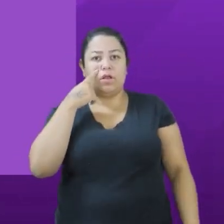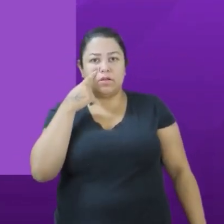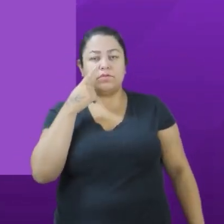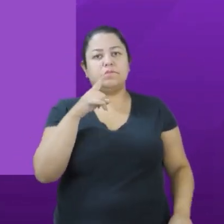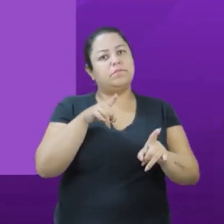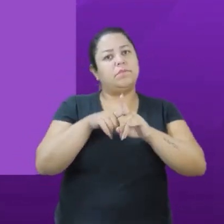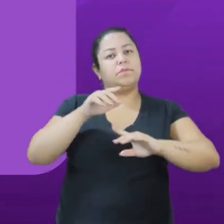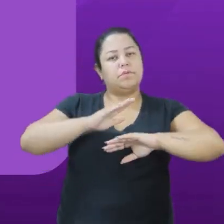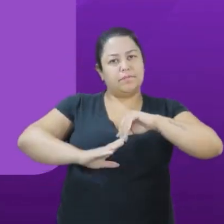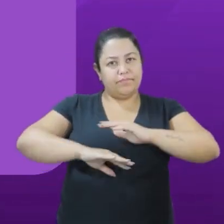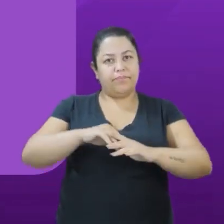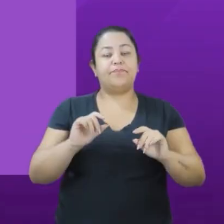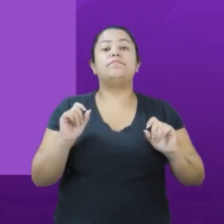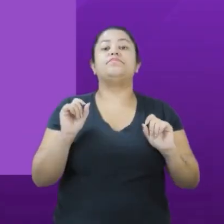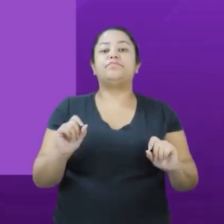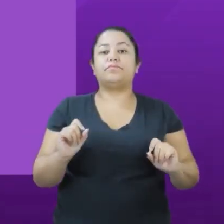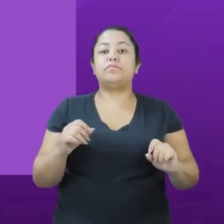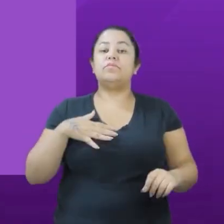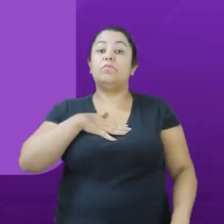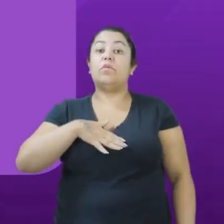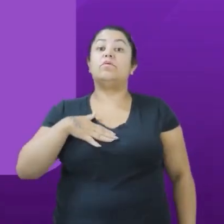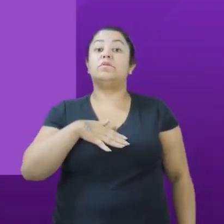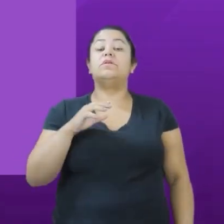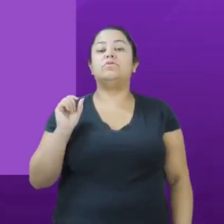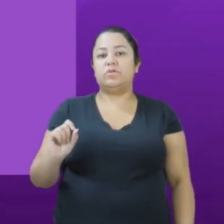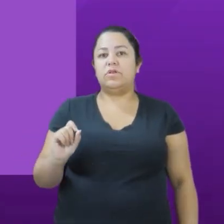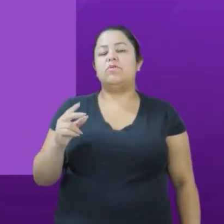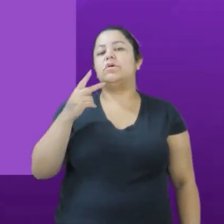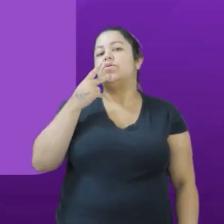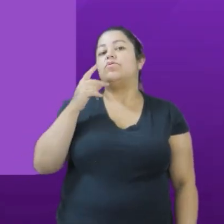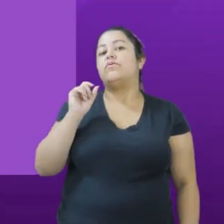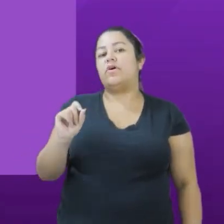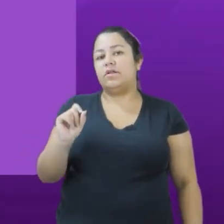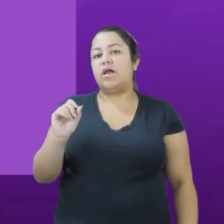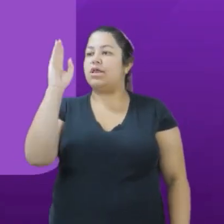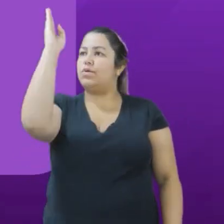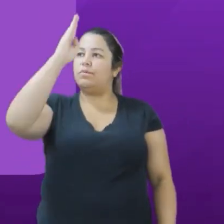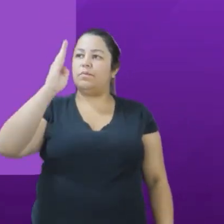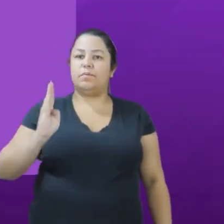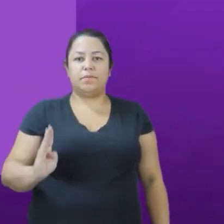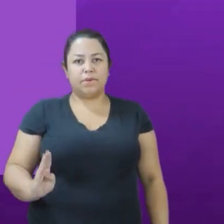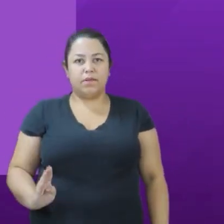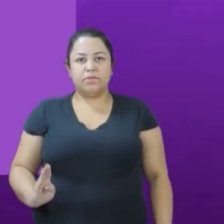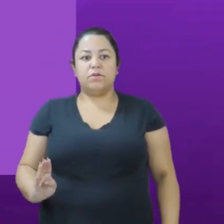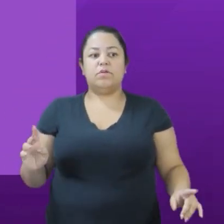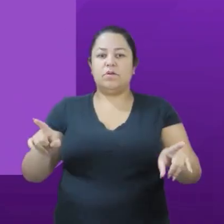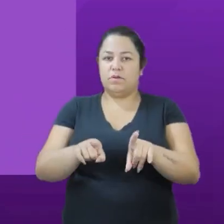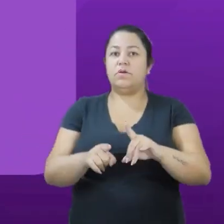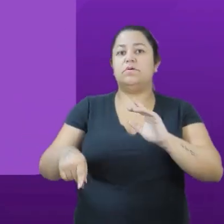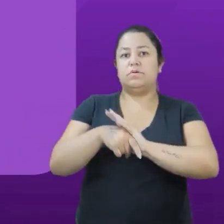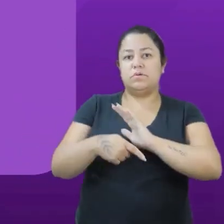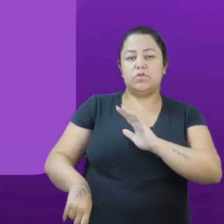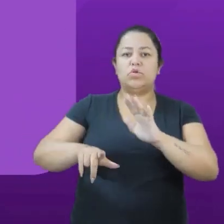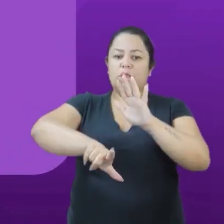mais eficiente. Aqui eu gostaria de ressaltar que o Brasil ele é protagonista de leis